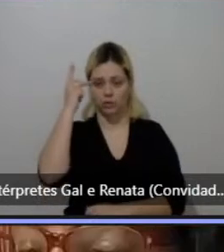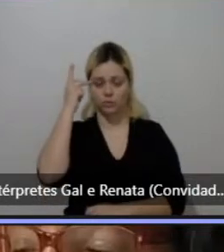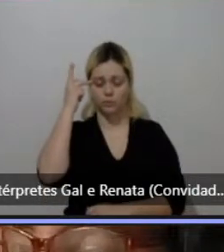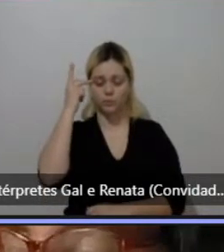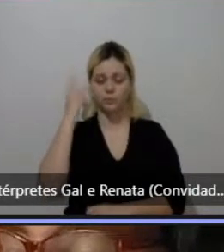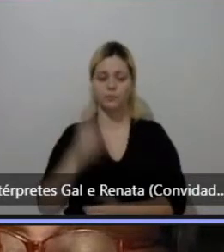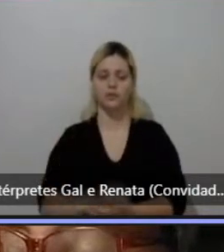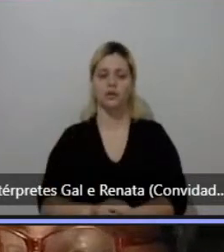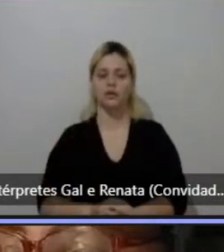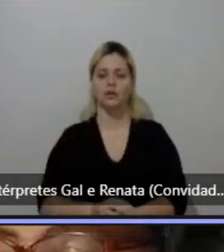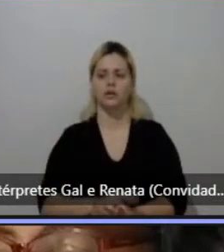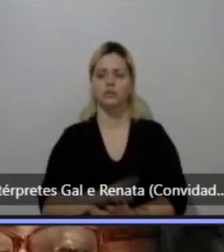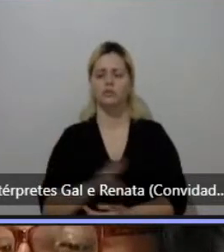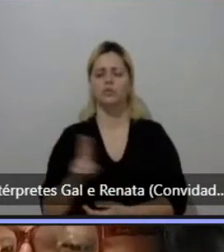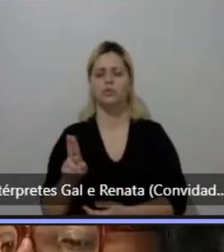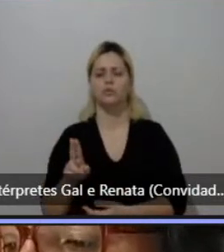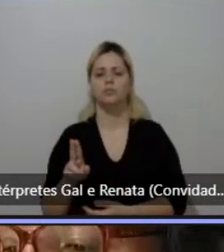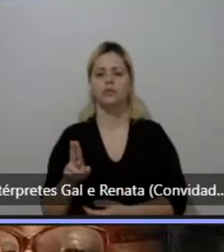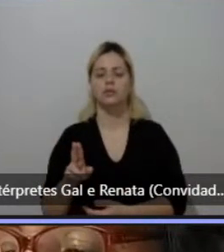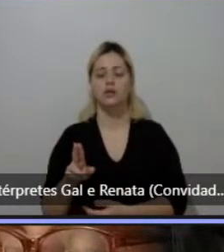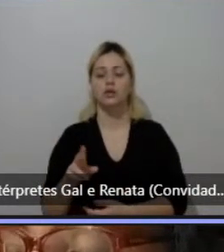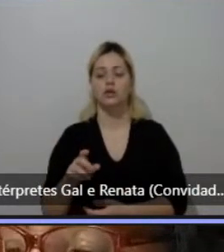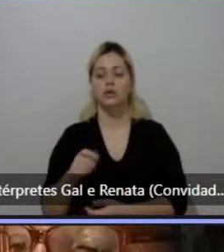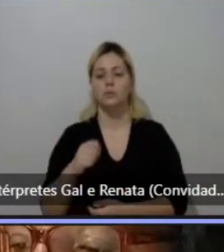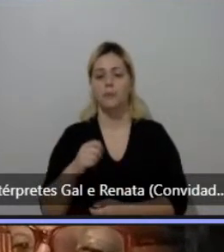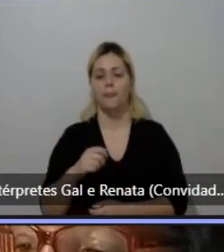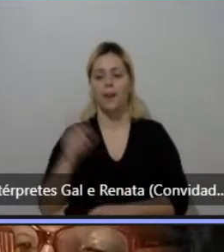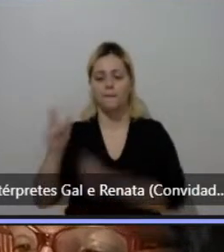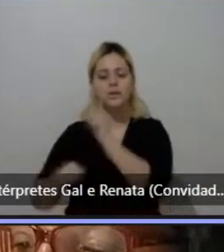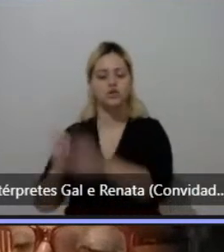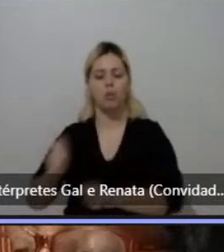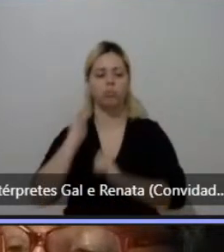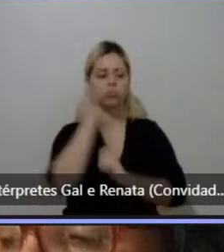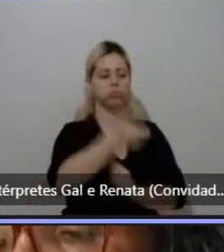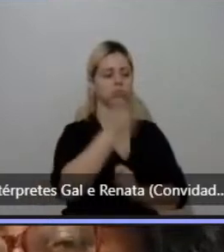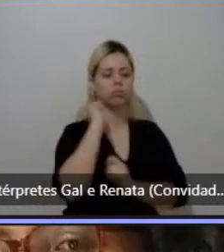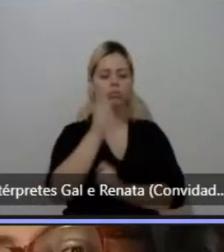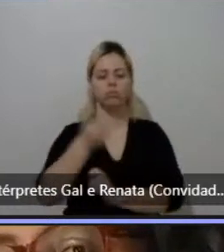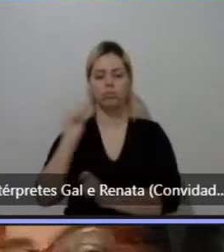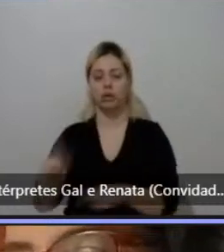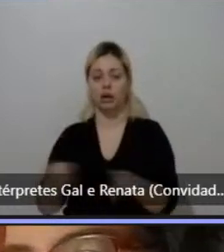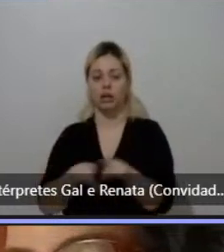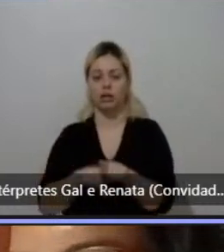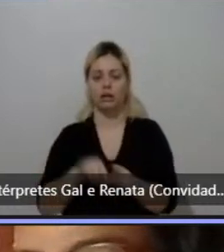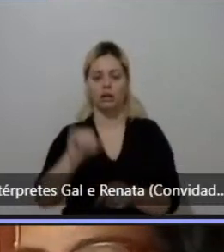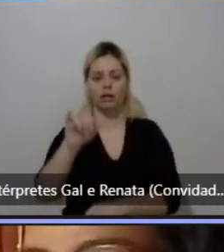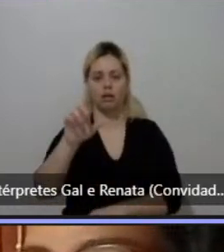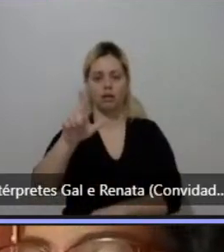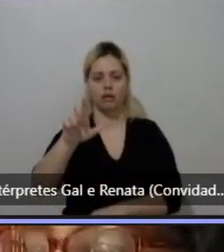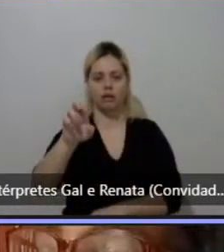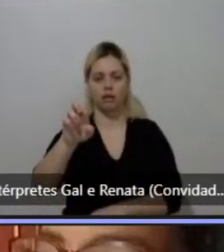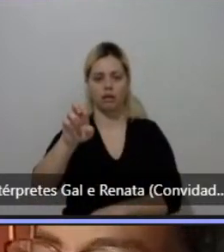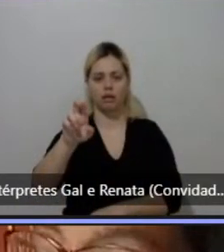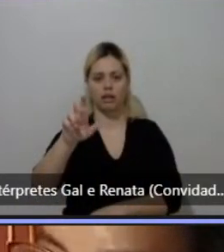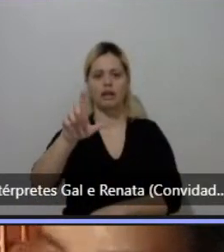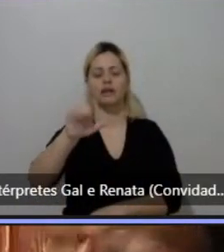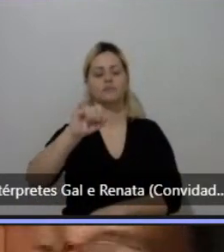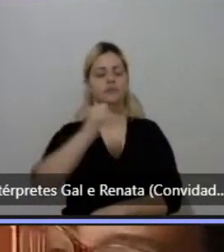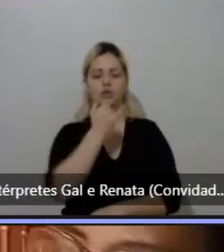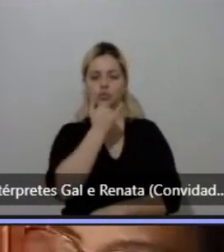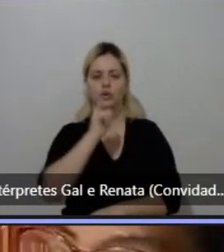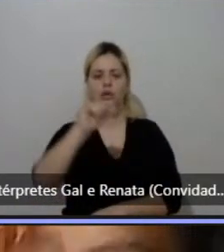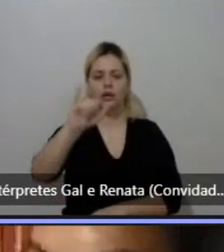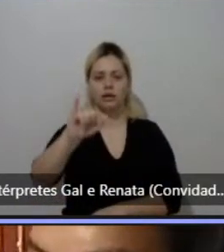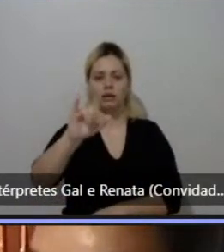em nome de pescadores e ilhéus, com esses instrumentos de termo de autorização de uso sustentável, e